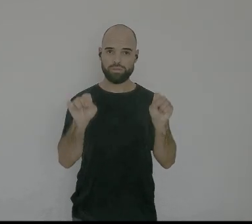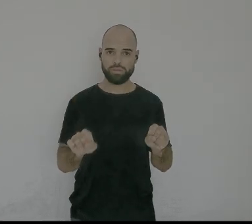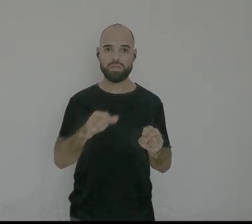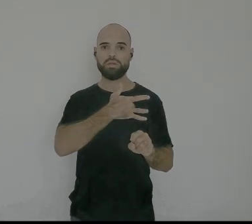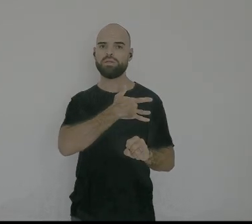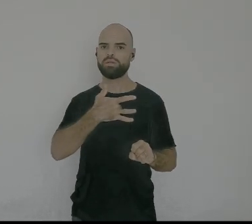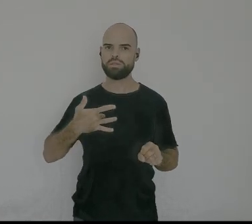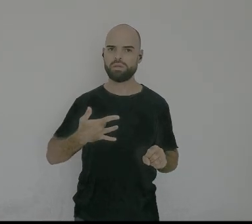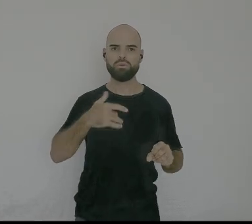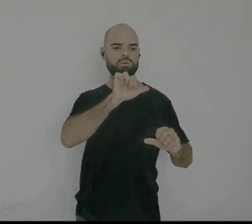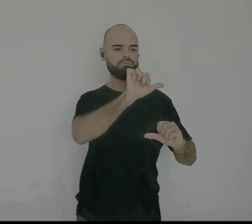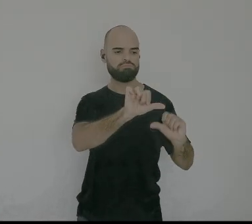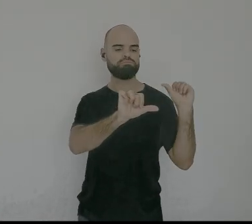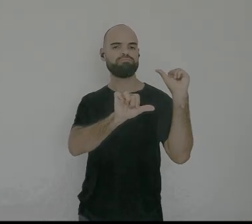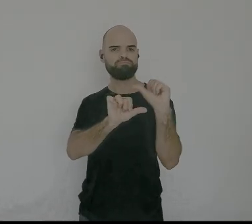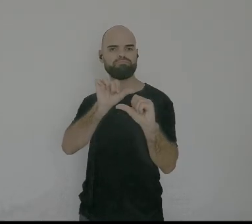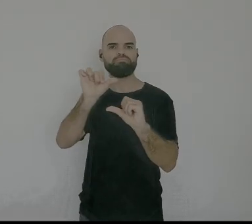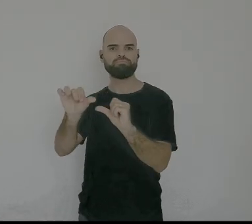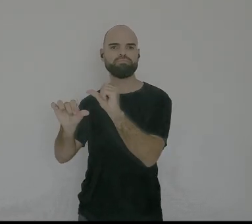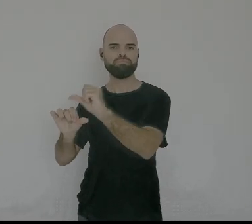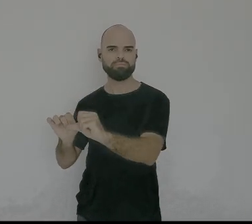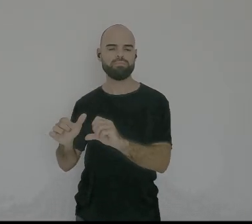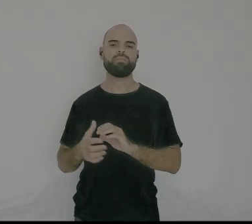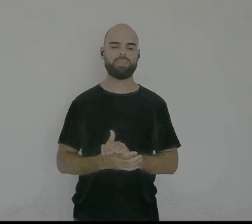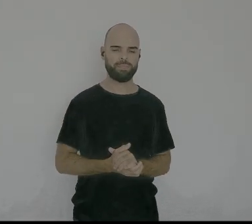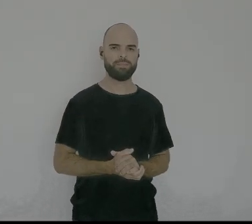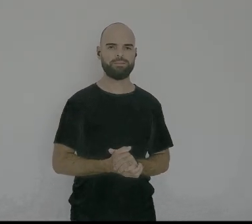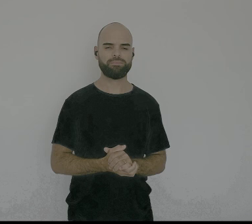transição dos sistemas de saúde.